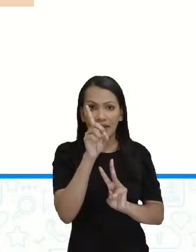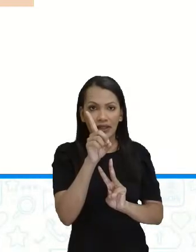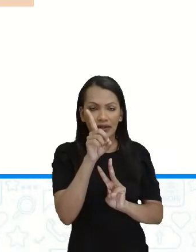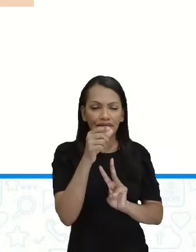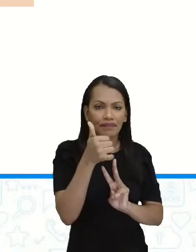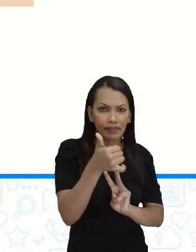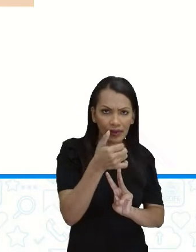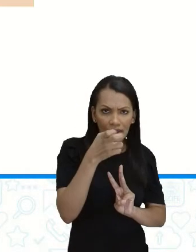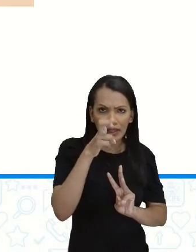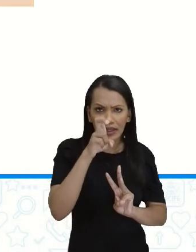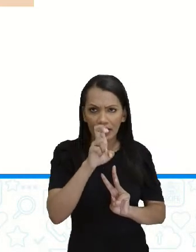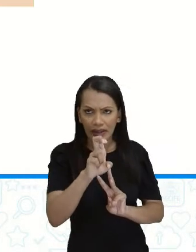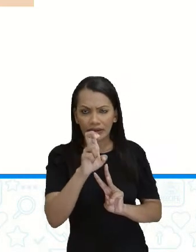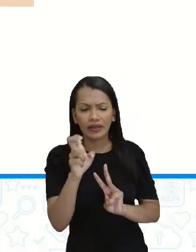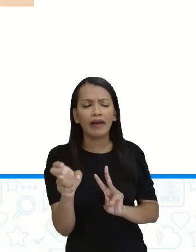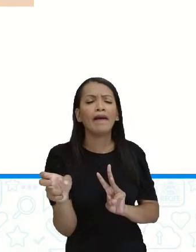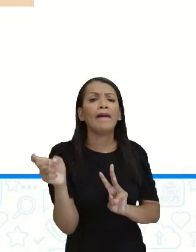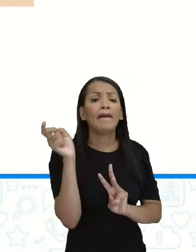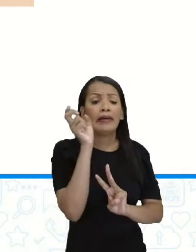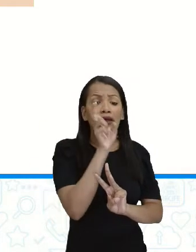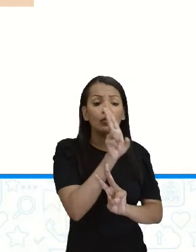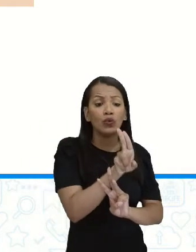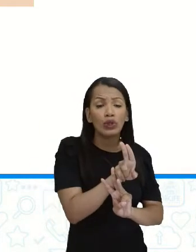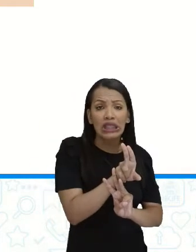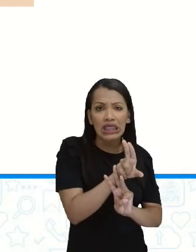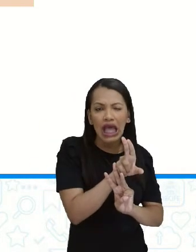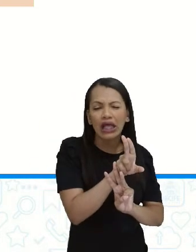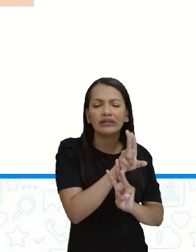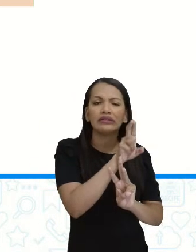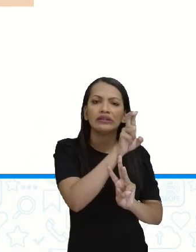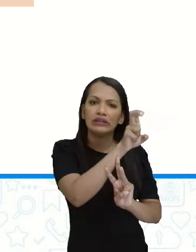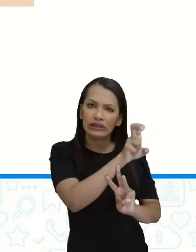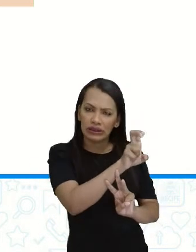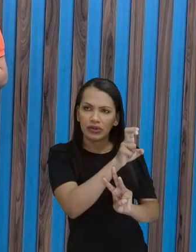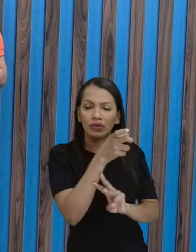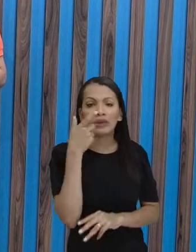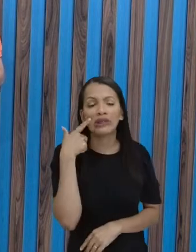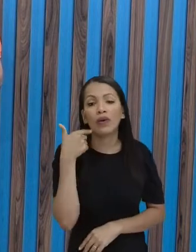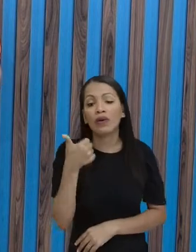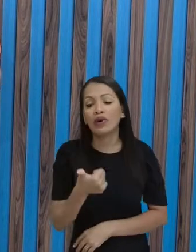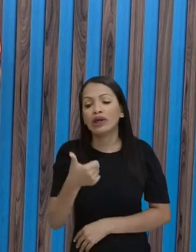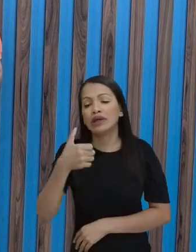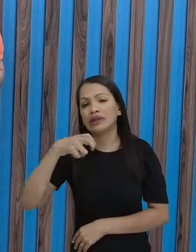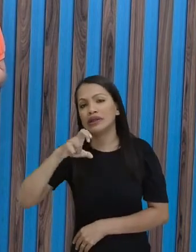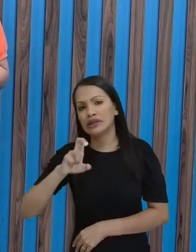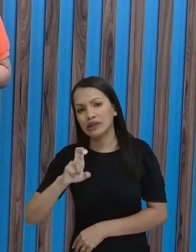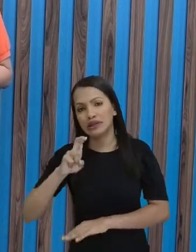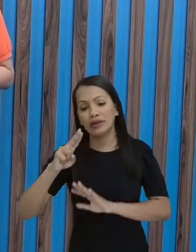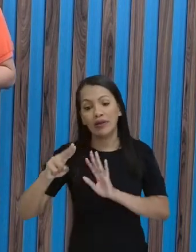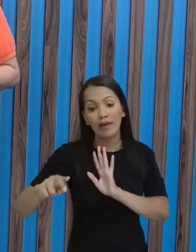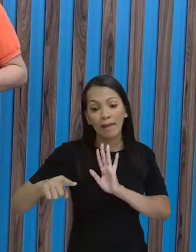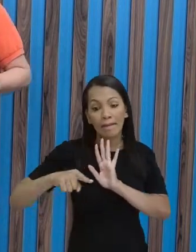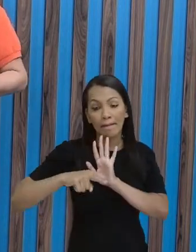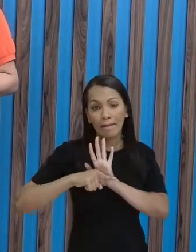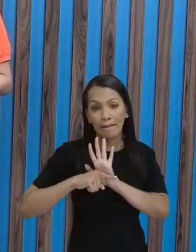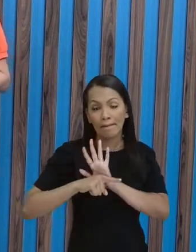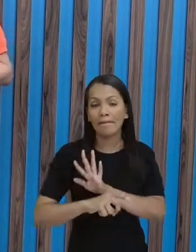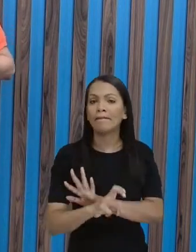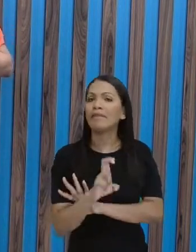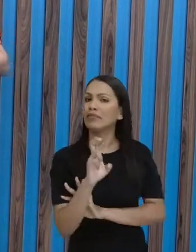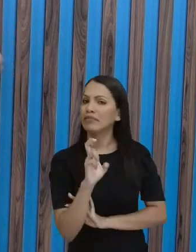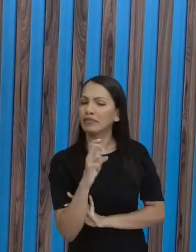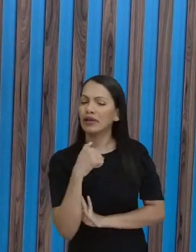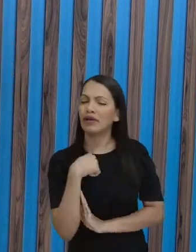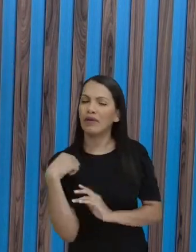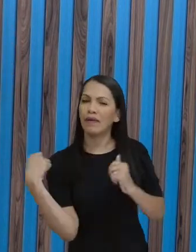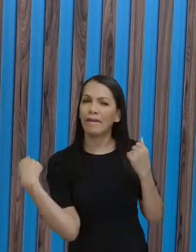10 mais 5, uma dezena mais 5 unidades, né? Que é o 15. Só que aí eu preciso